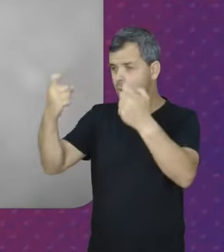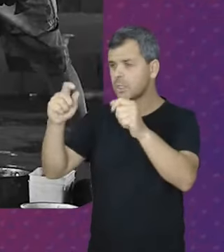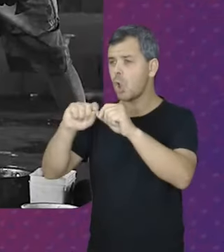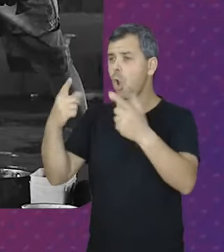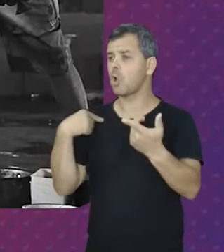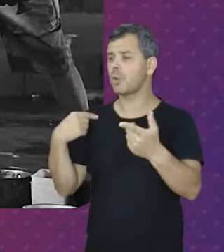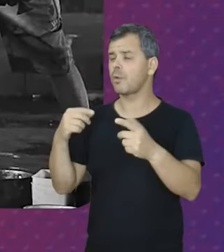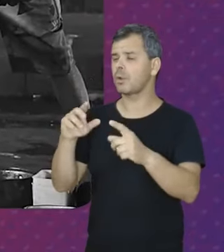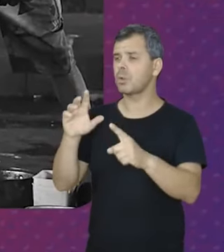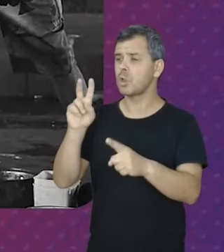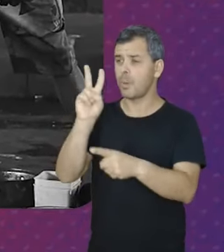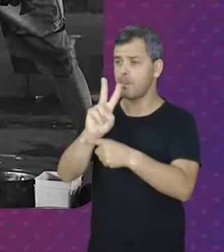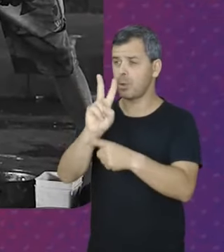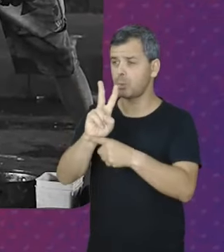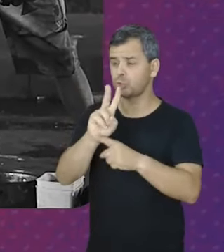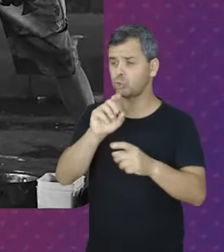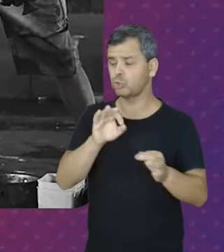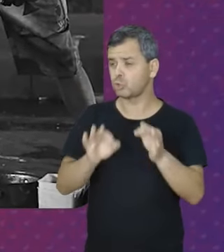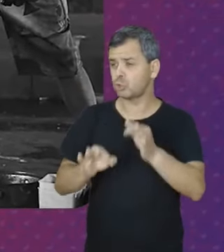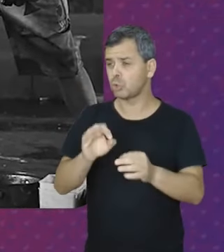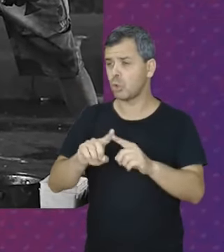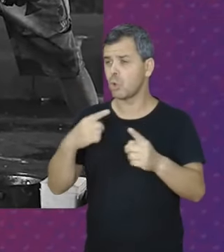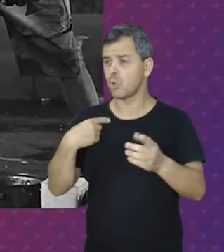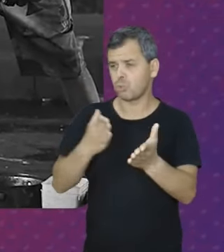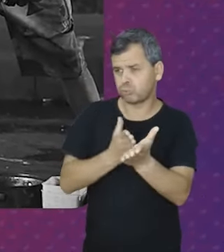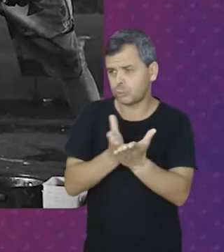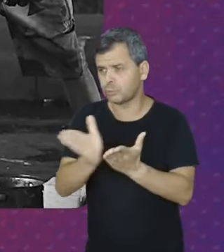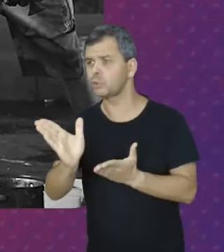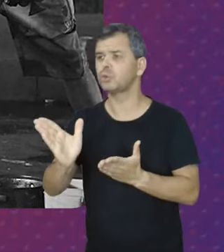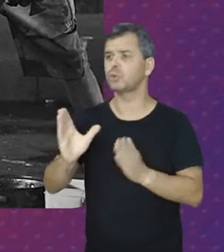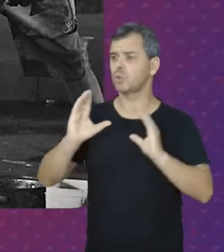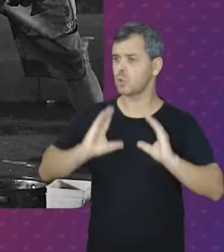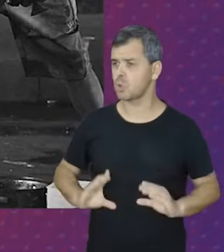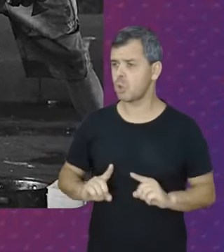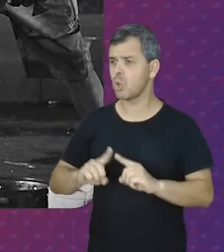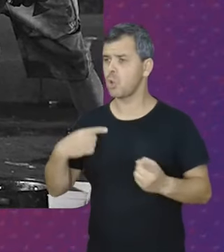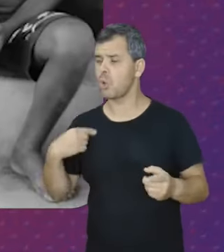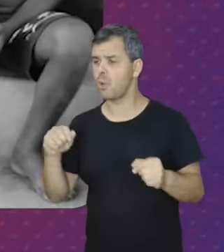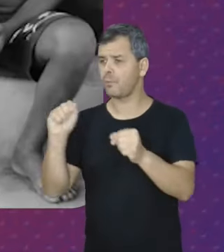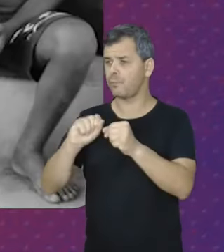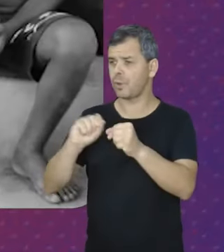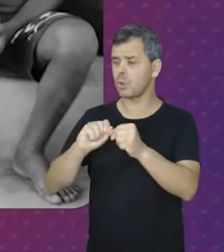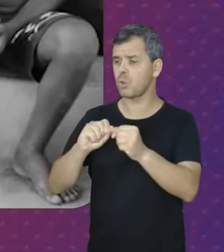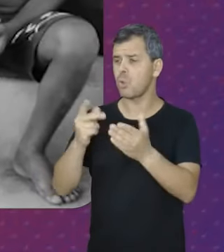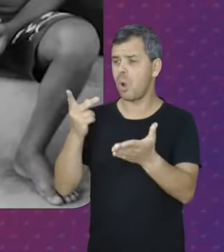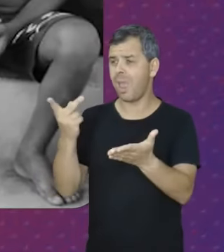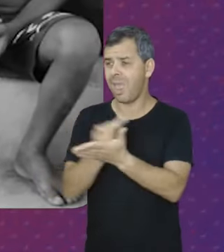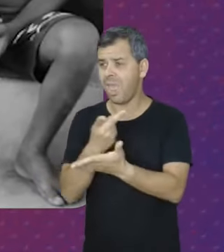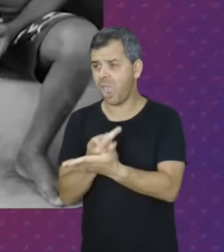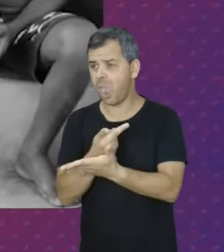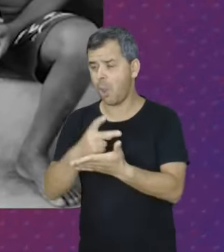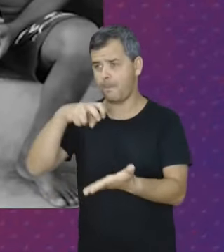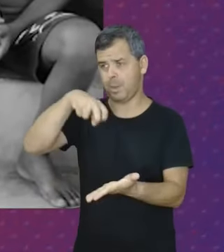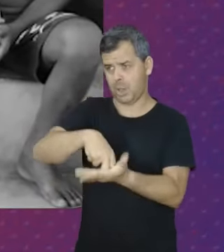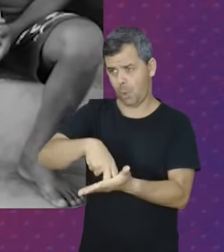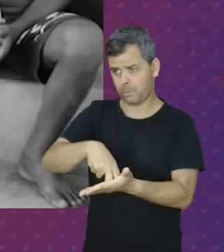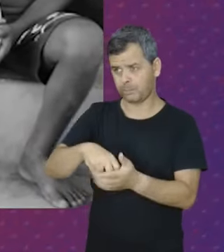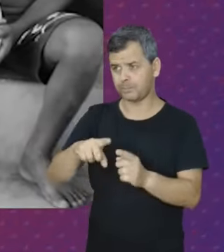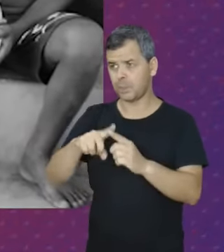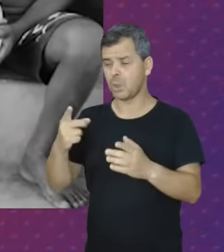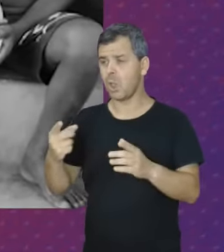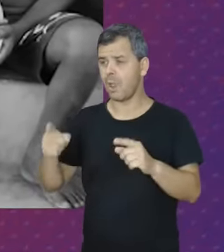estivessem desassistidas juridicamente com desvio de conduta ou tivessem cometido alguma infração penal. O Código de Menores